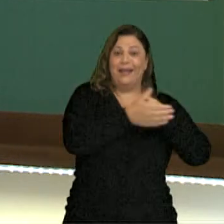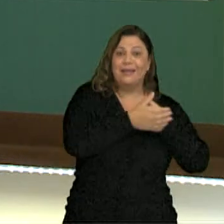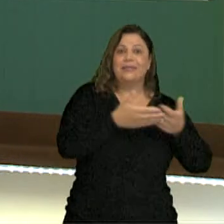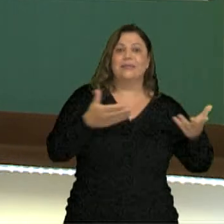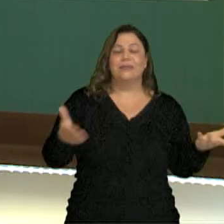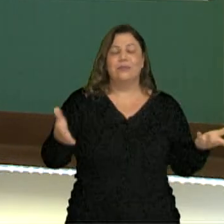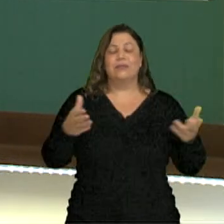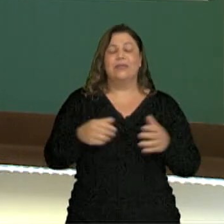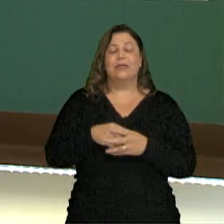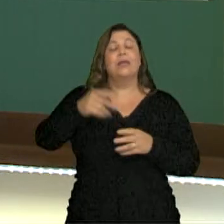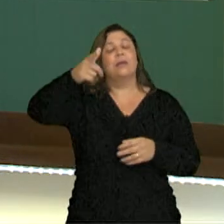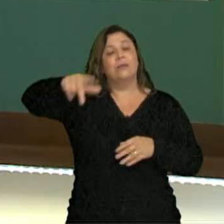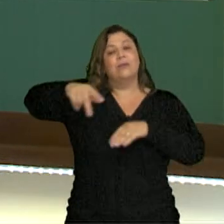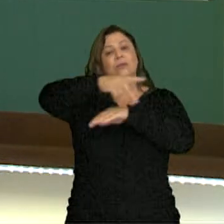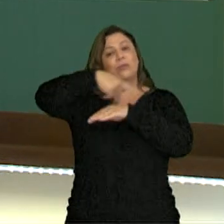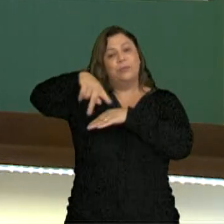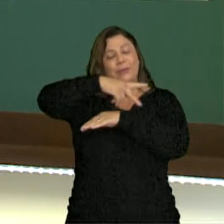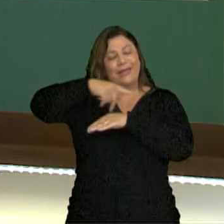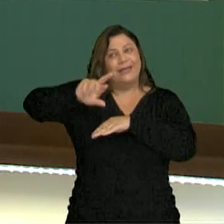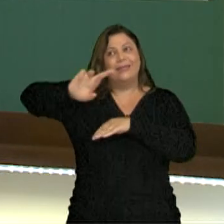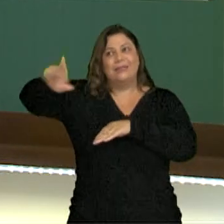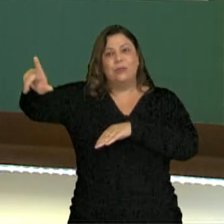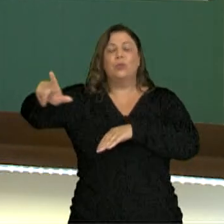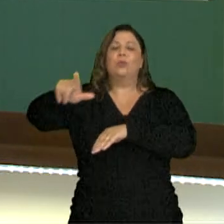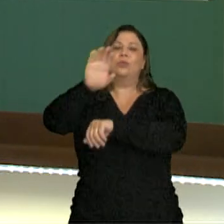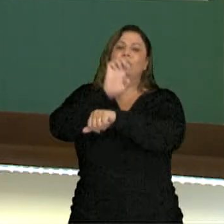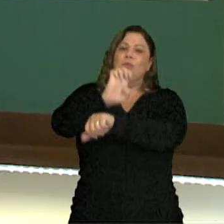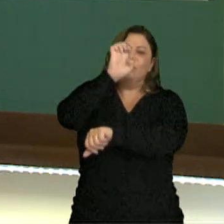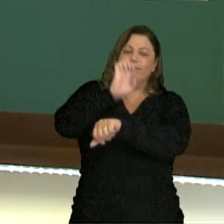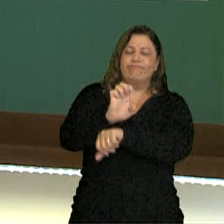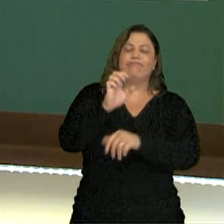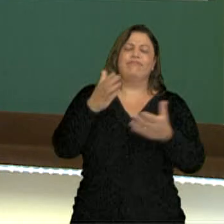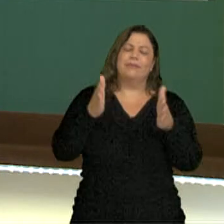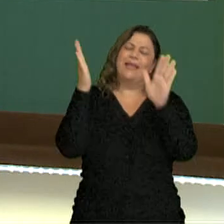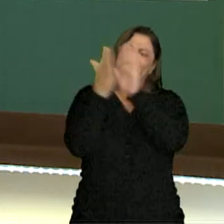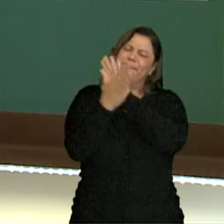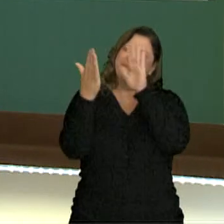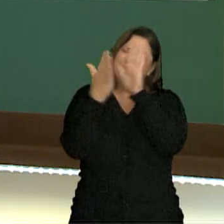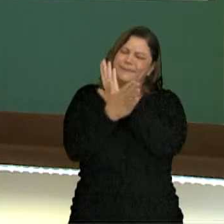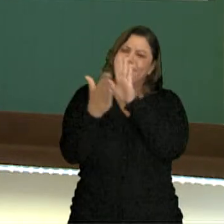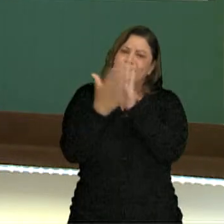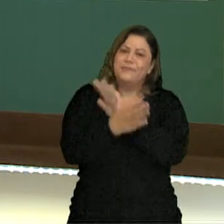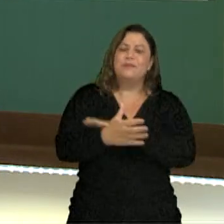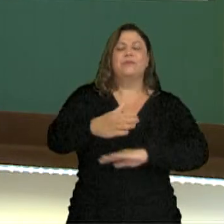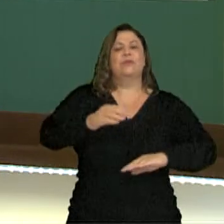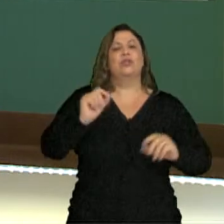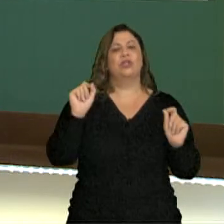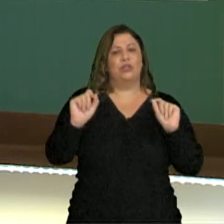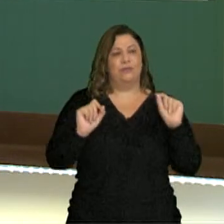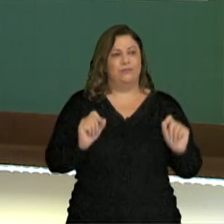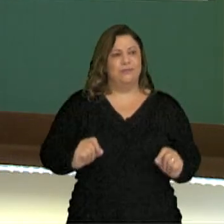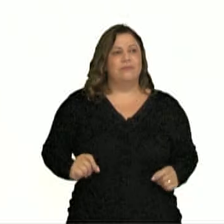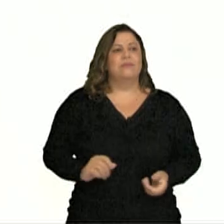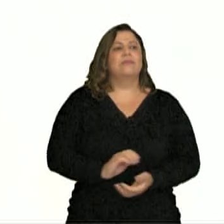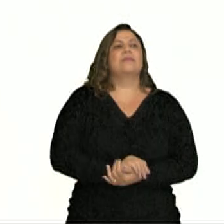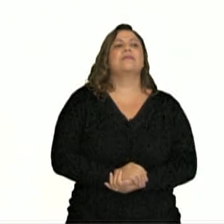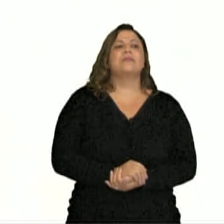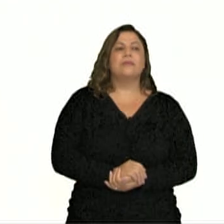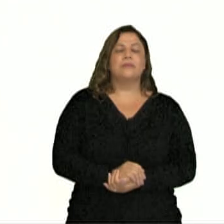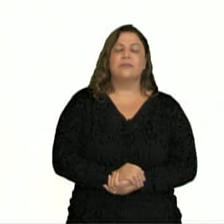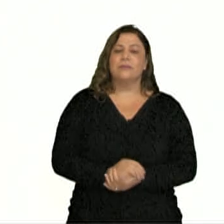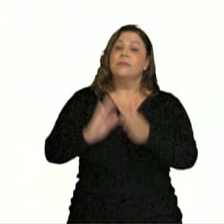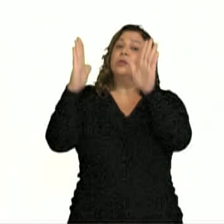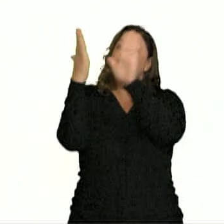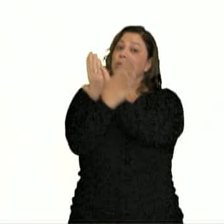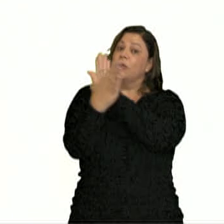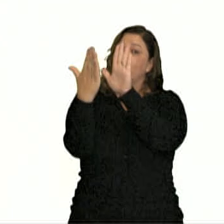No caso, em outro país ou em outro estado, tá? Que está fugindo de alguma situação. Vamos ver aqui. Os refugiados